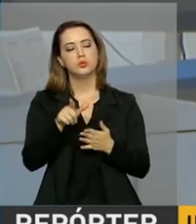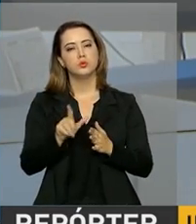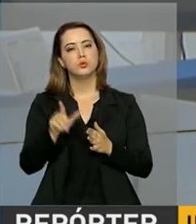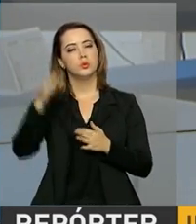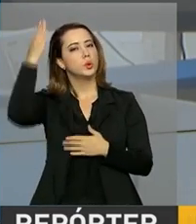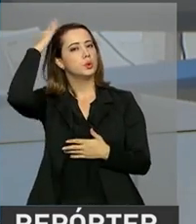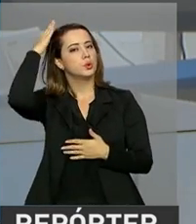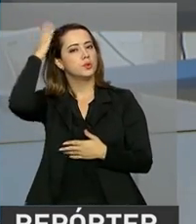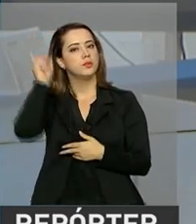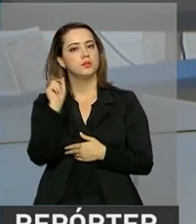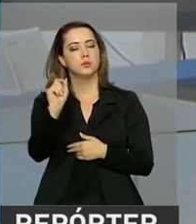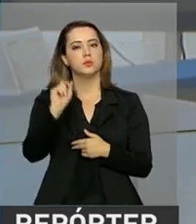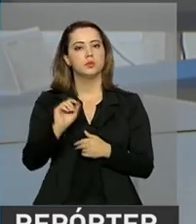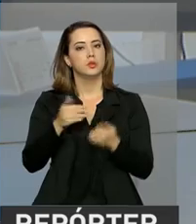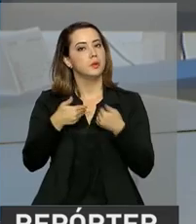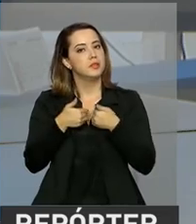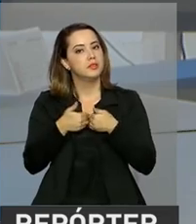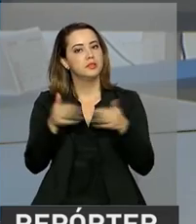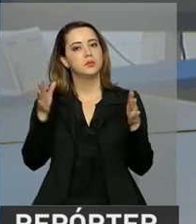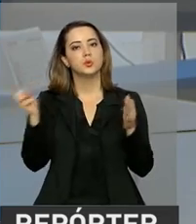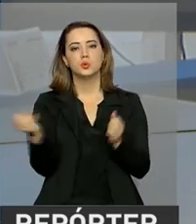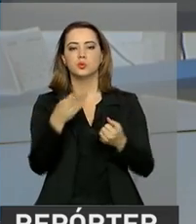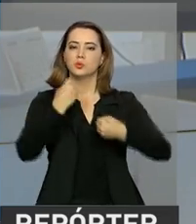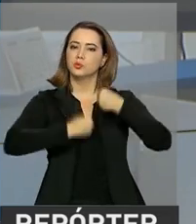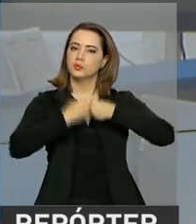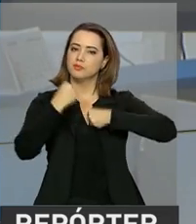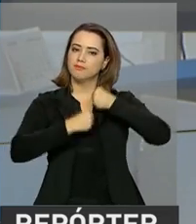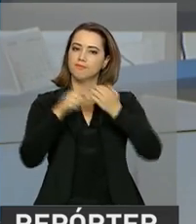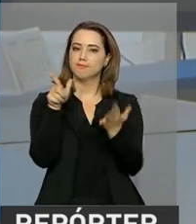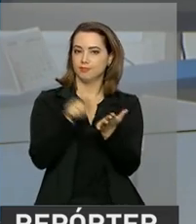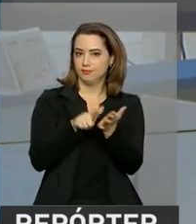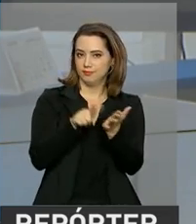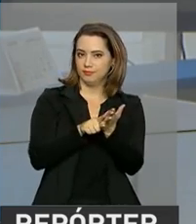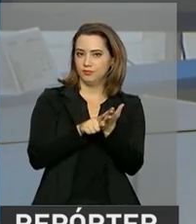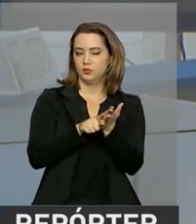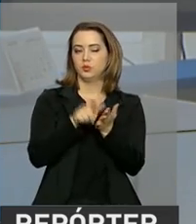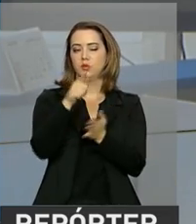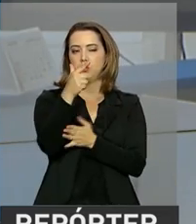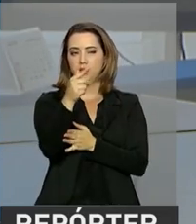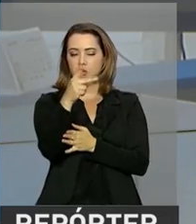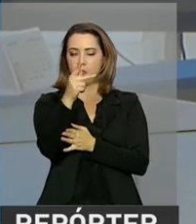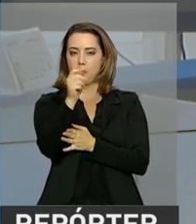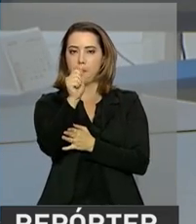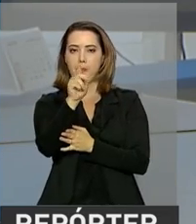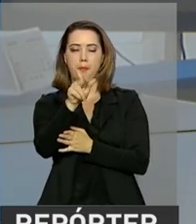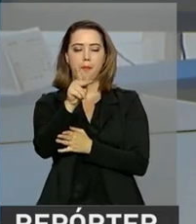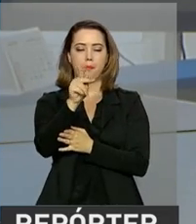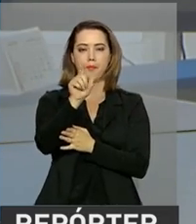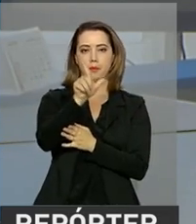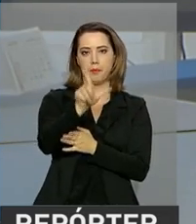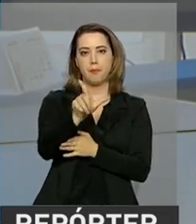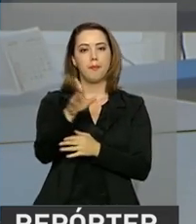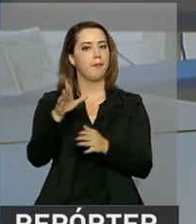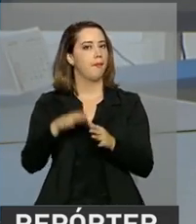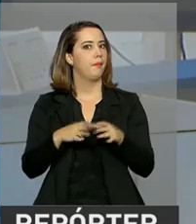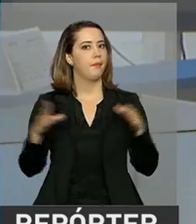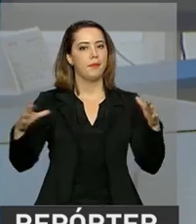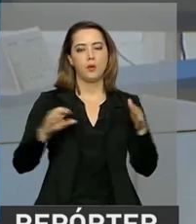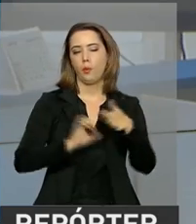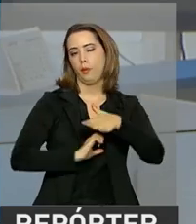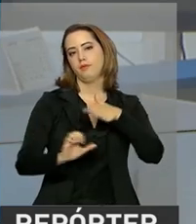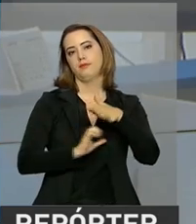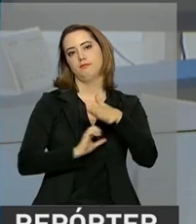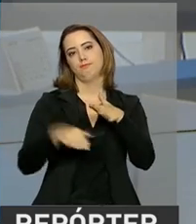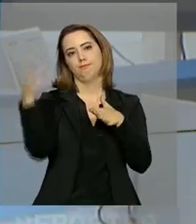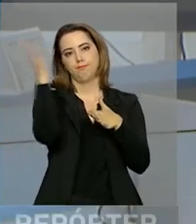hoje no Paraná da inauguração de uma fábrica de celulose da maior produtora e exportadora de papéis no Brasil depois do